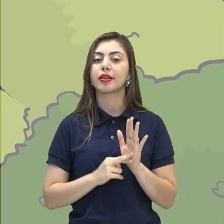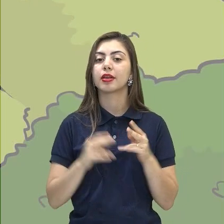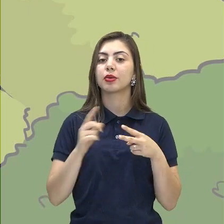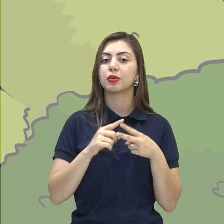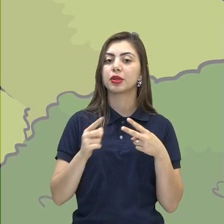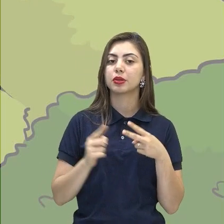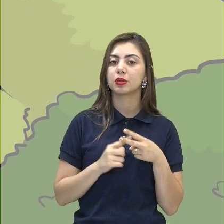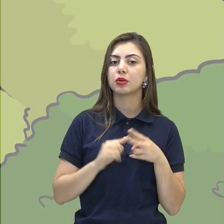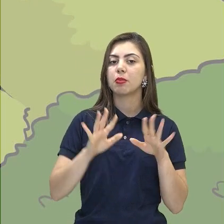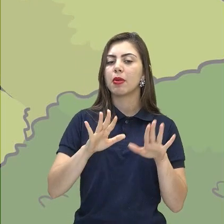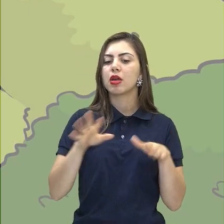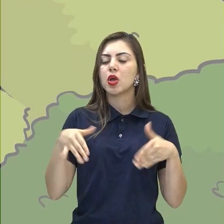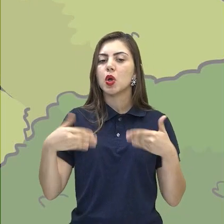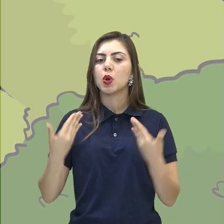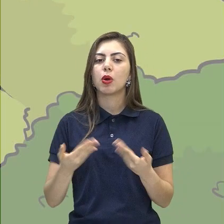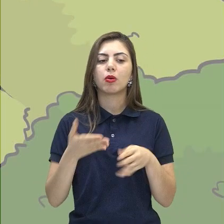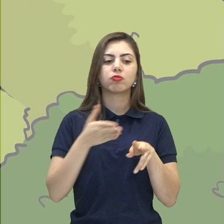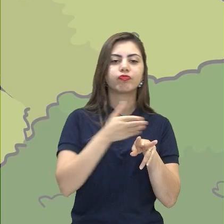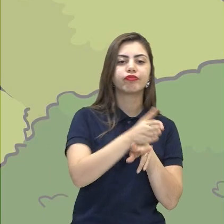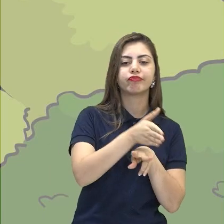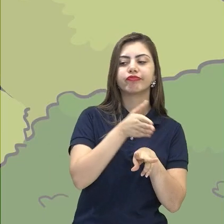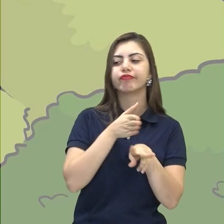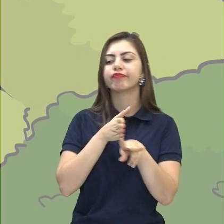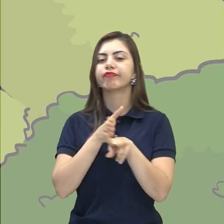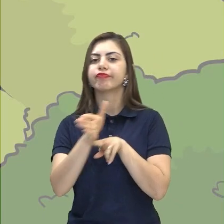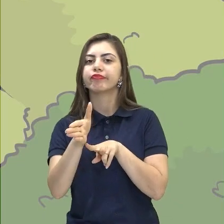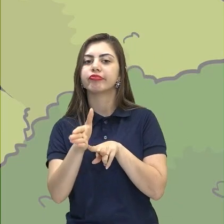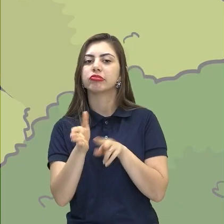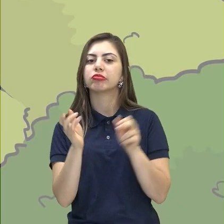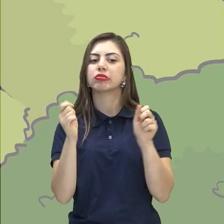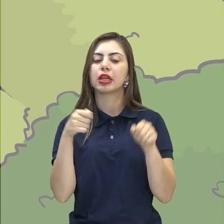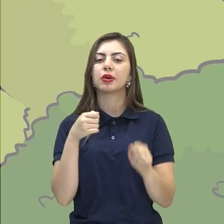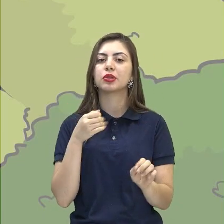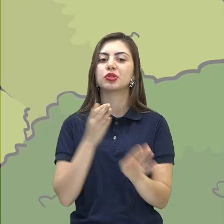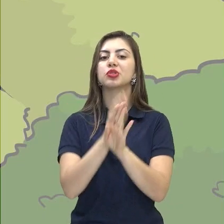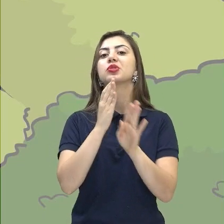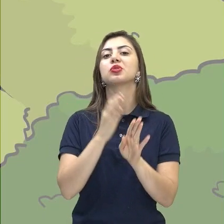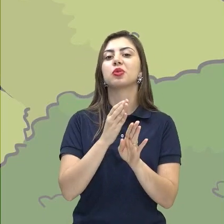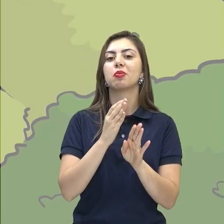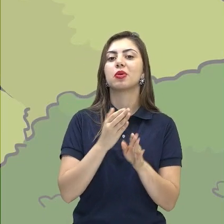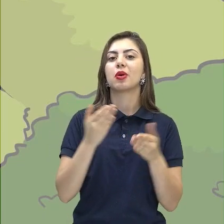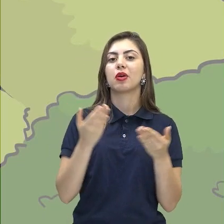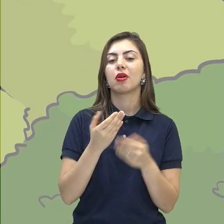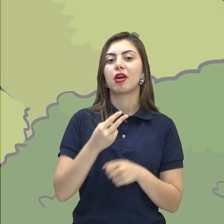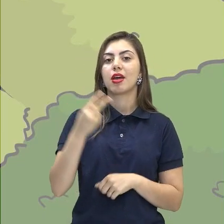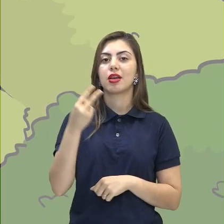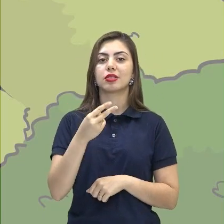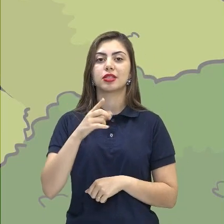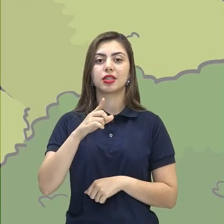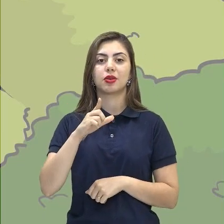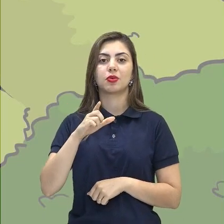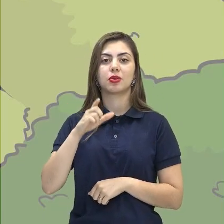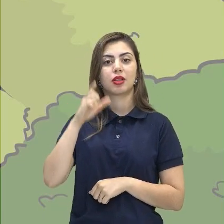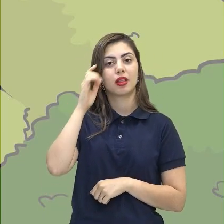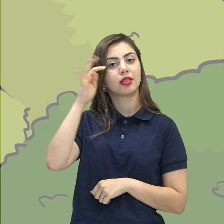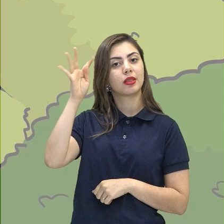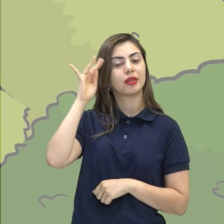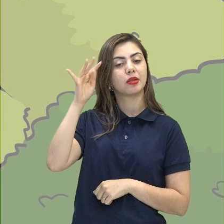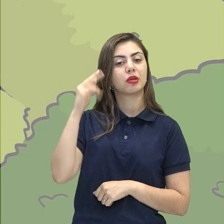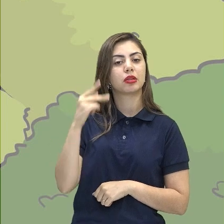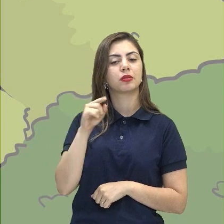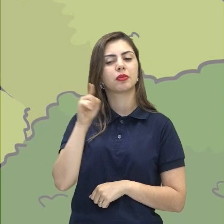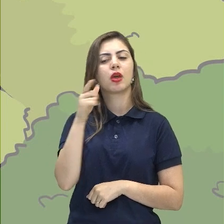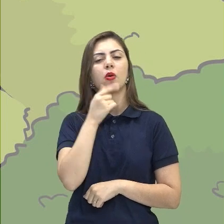percorrido por Mendel em seus experimentos até chegar à segunda lei de Mendel? Ele se perguntou, será